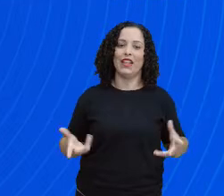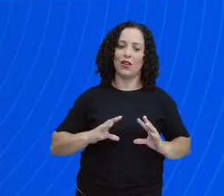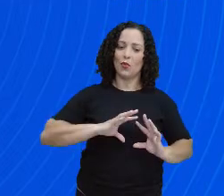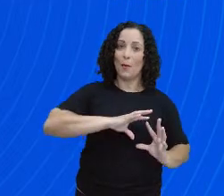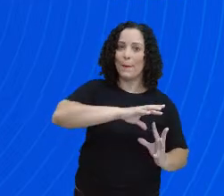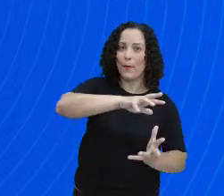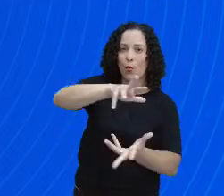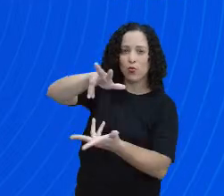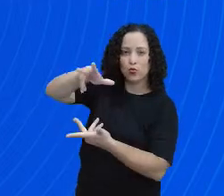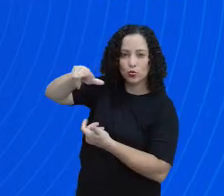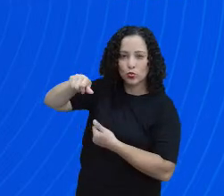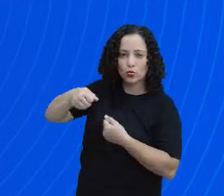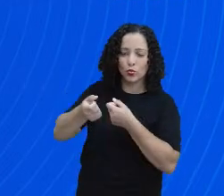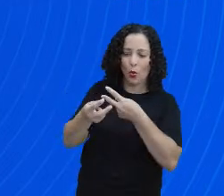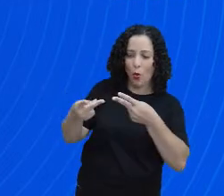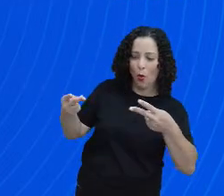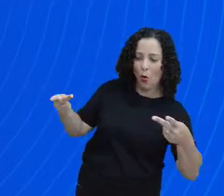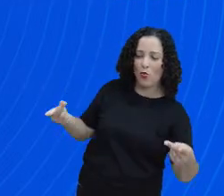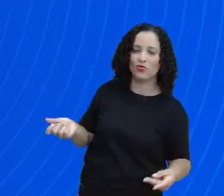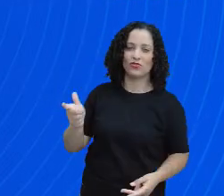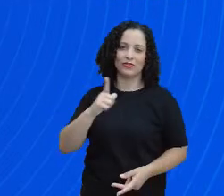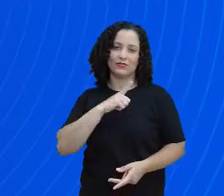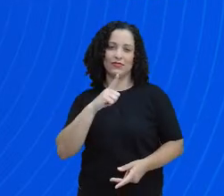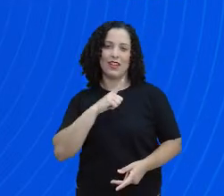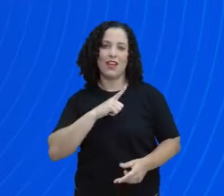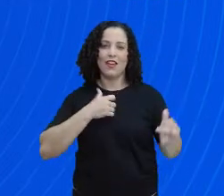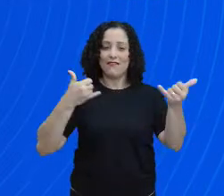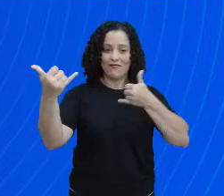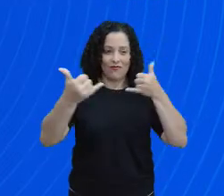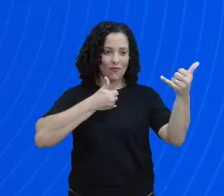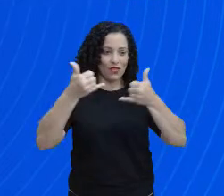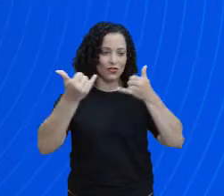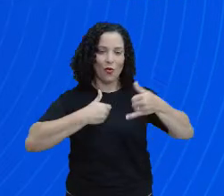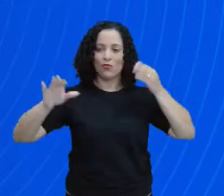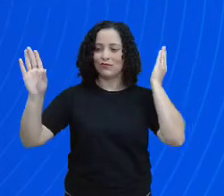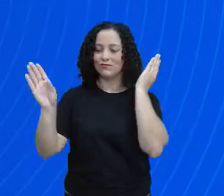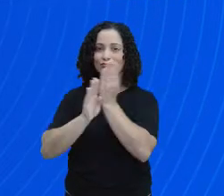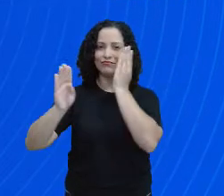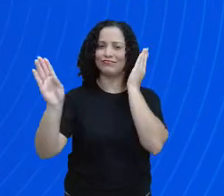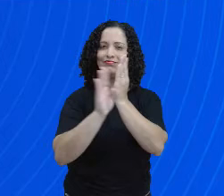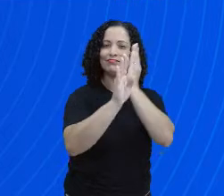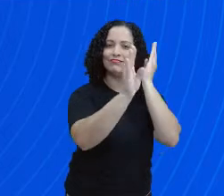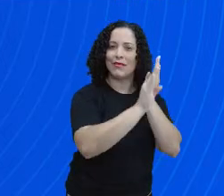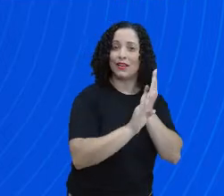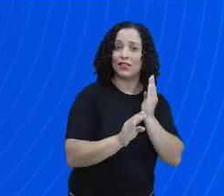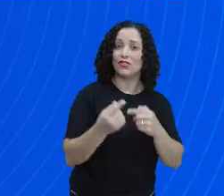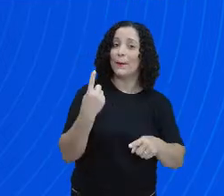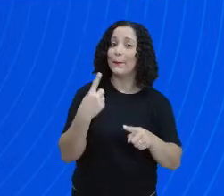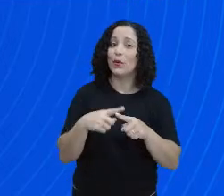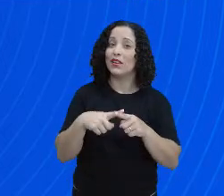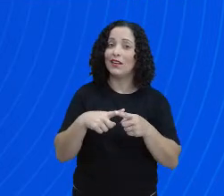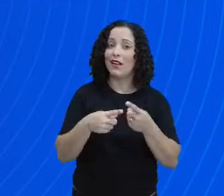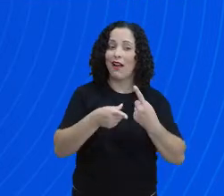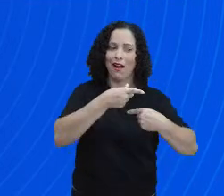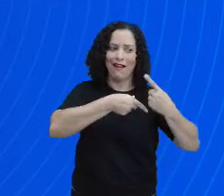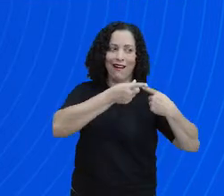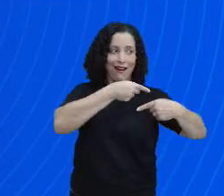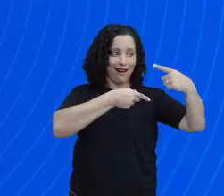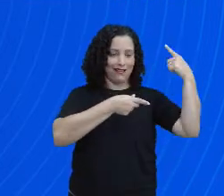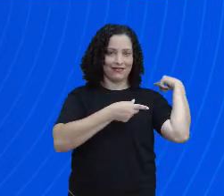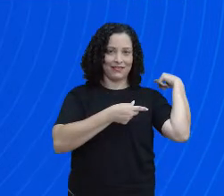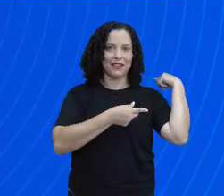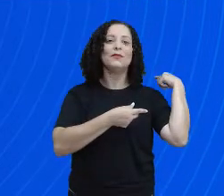mundo, né, cheio de novidades, de novas descobertas, porque antigamente, já falei isso para vocês,